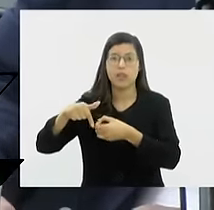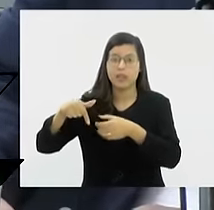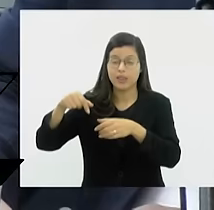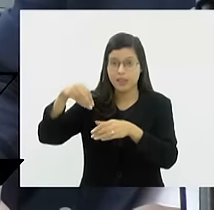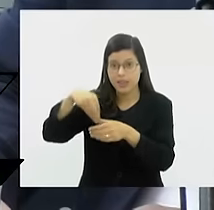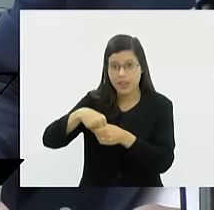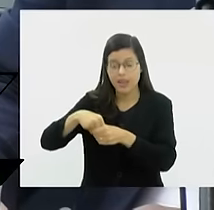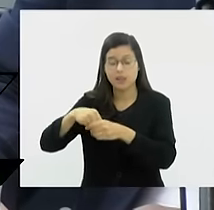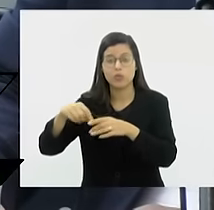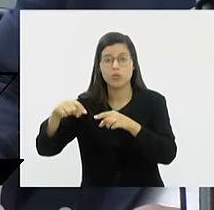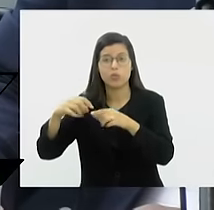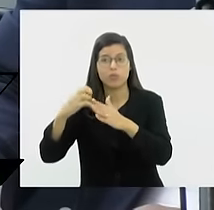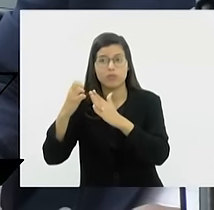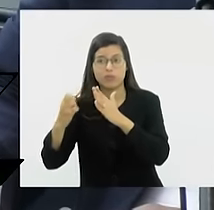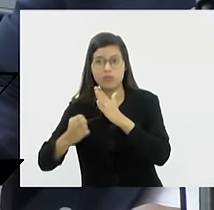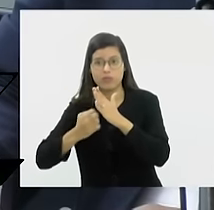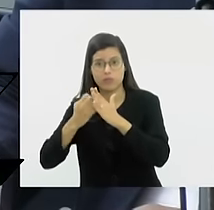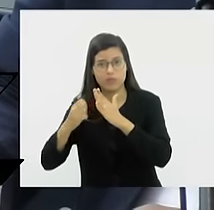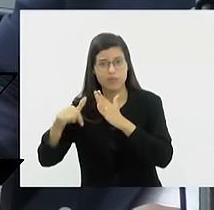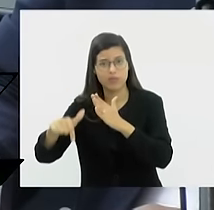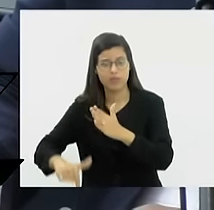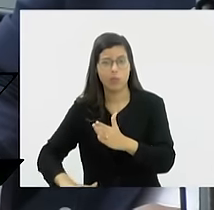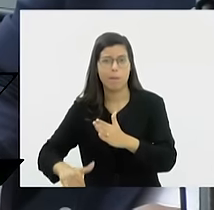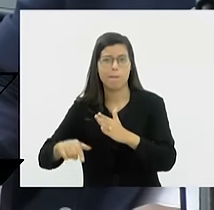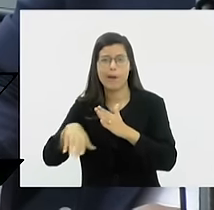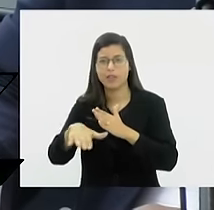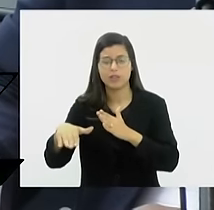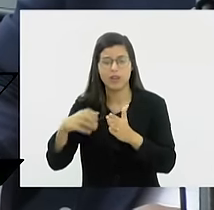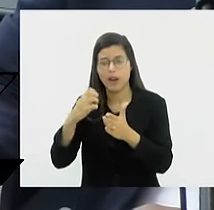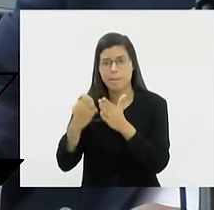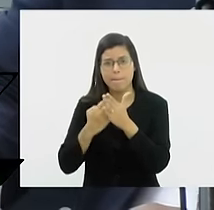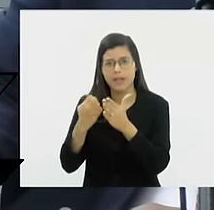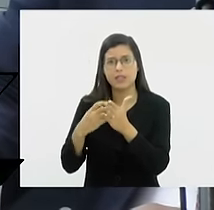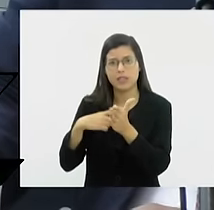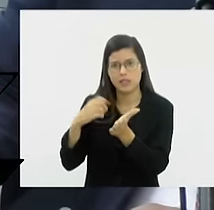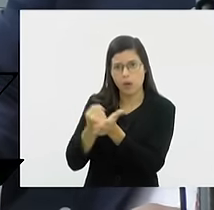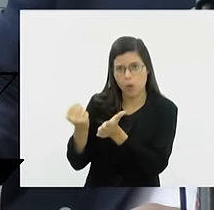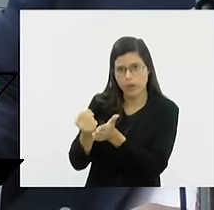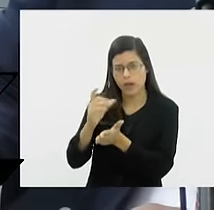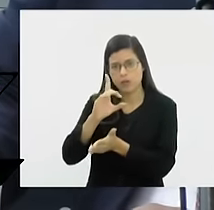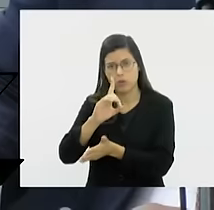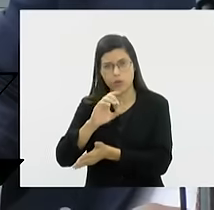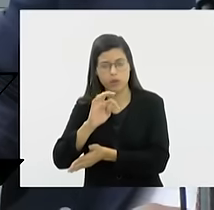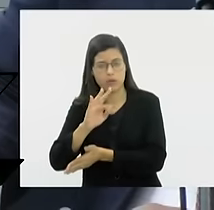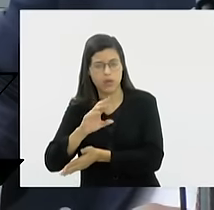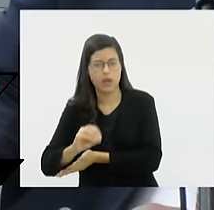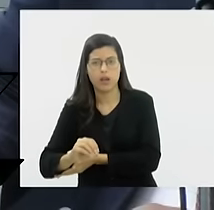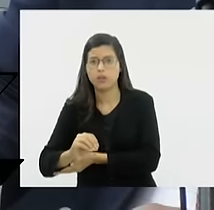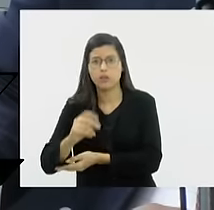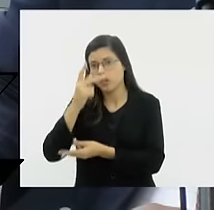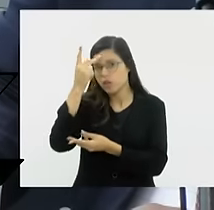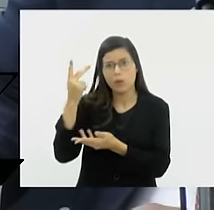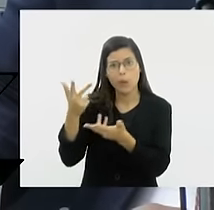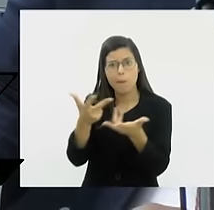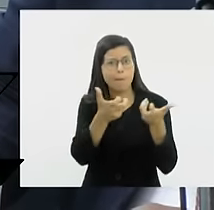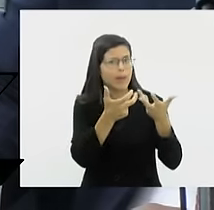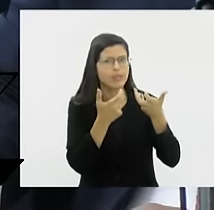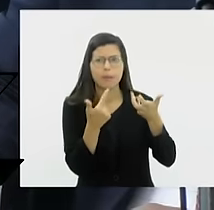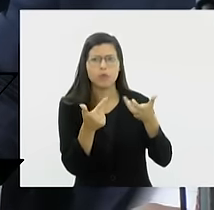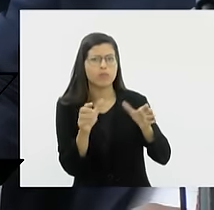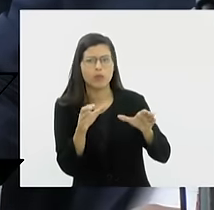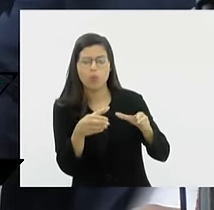da empresa que o Detro tem em contrato e ninguém enxerga isso, não há uma comissão para acompanhar